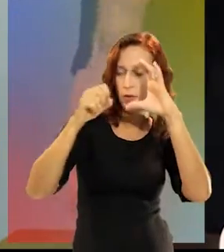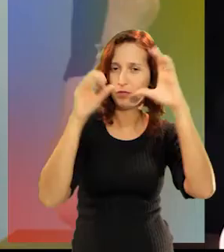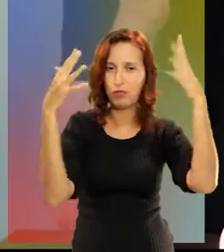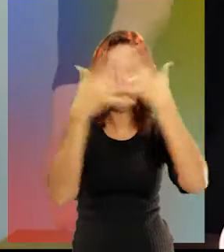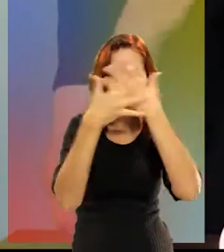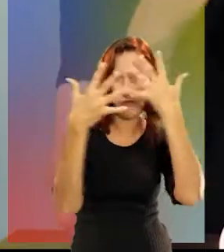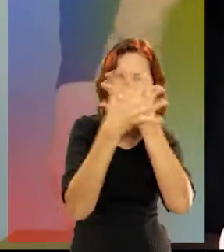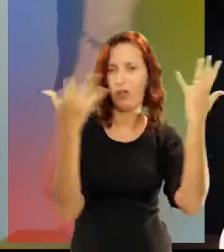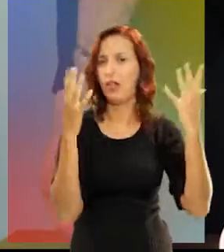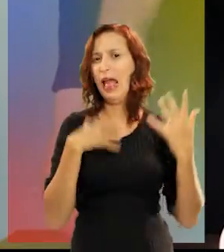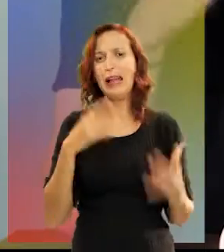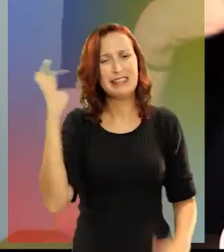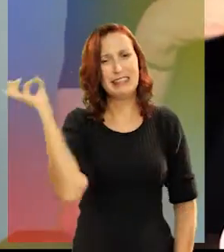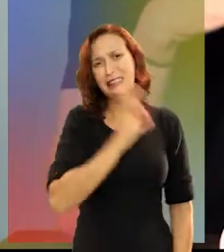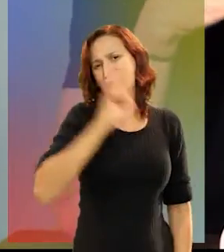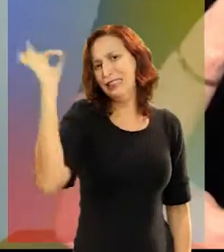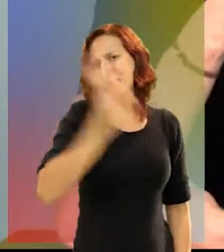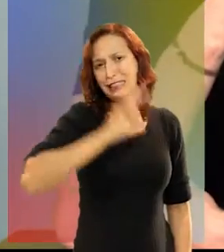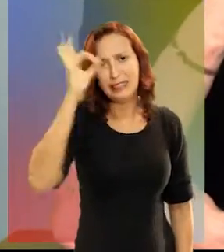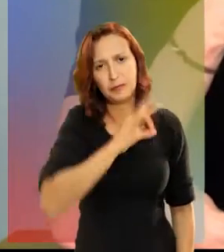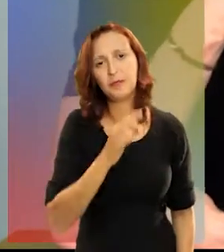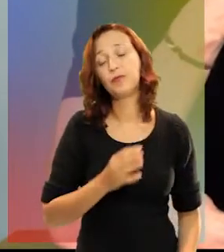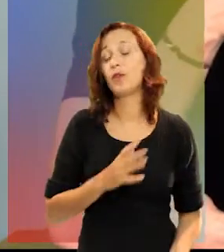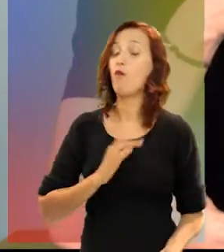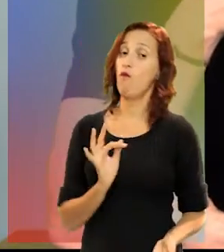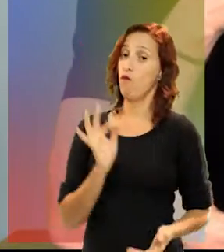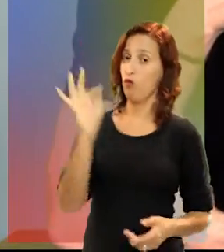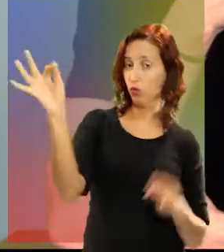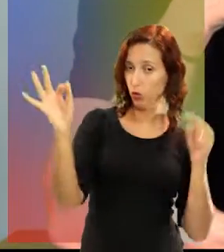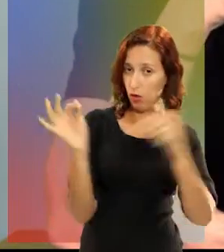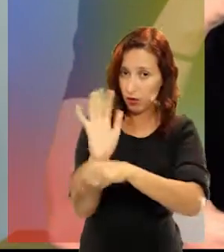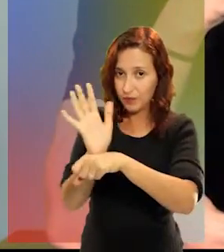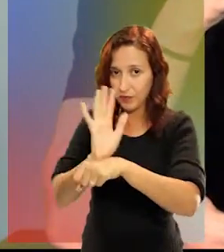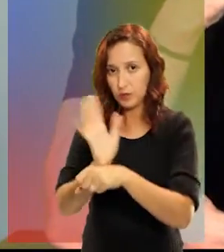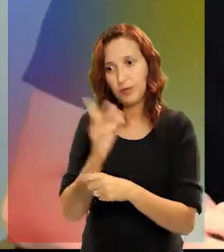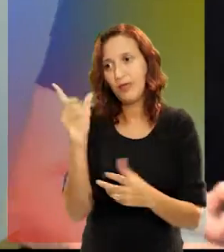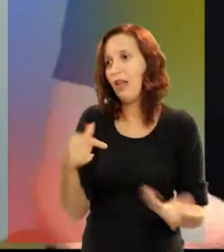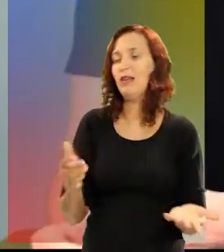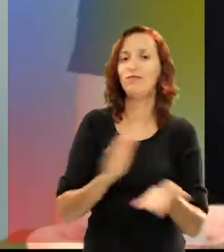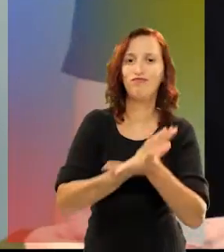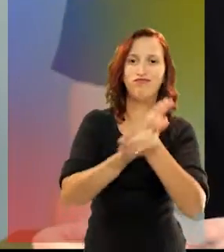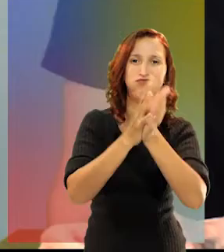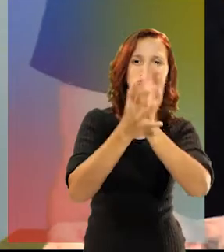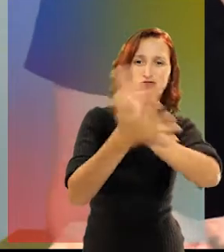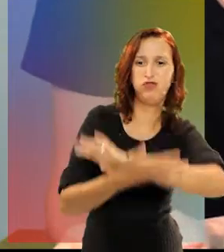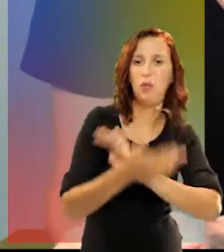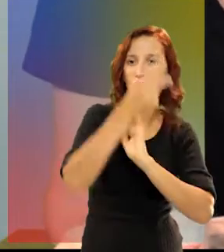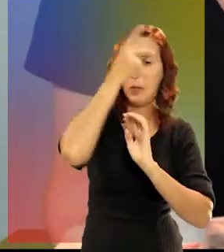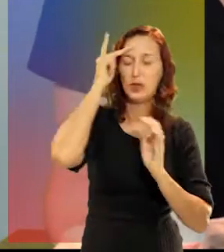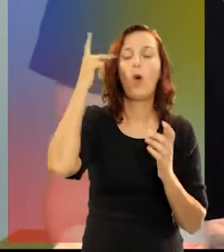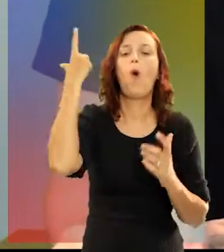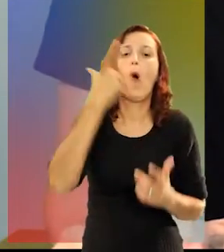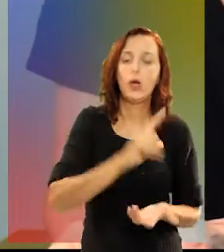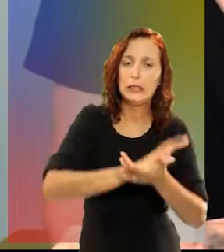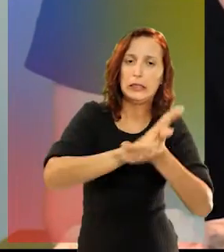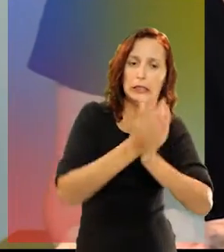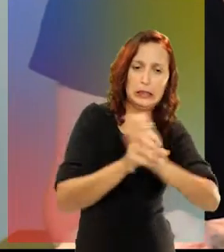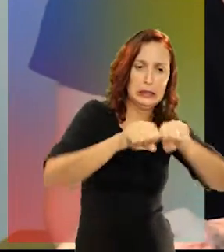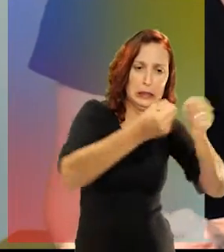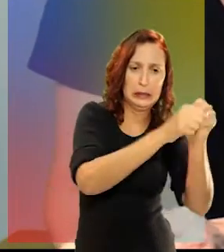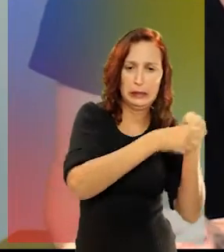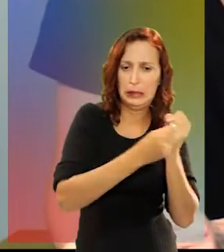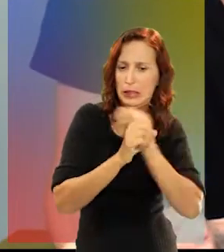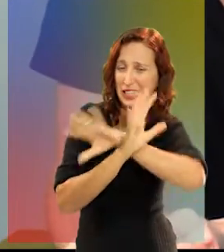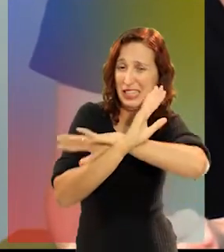é lindo, cara. É lindo, é lindo, é lindo. O futuro em Blade Runner é catastrófico. A humanidade conseguiu destruir